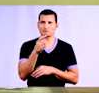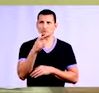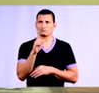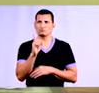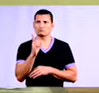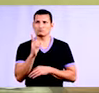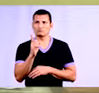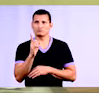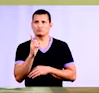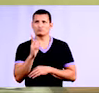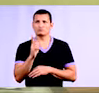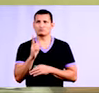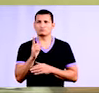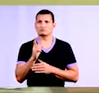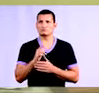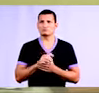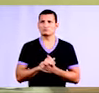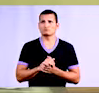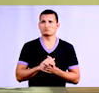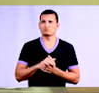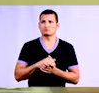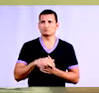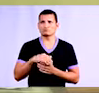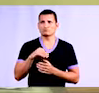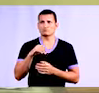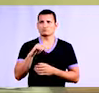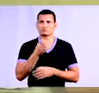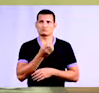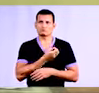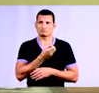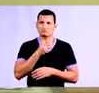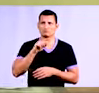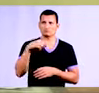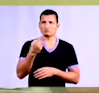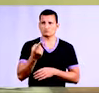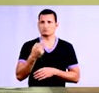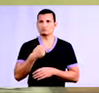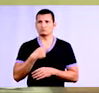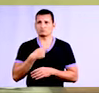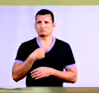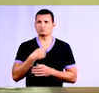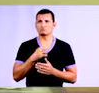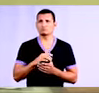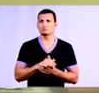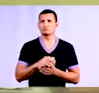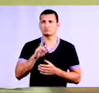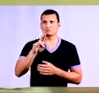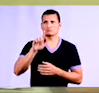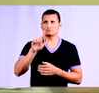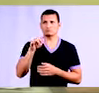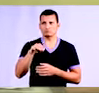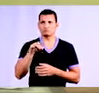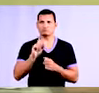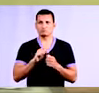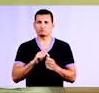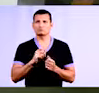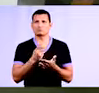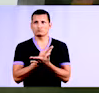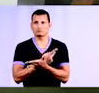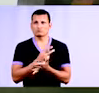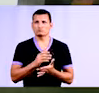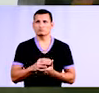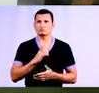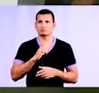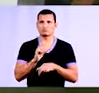base, já vai processar do valor depois, no caso, do meu processo. Então, um atrás do outro. A UGM faz com que isso aconteça. A gente tem